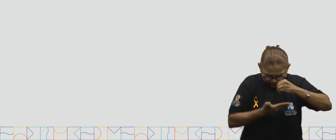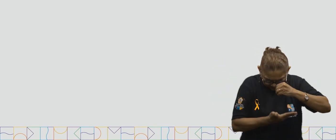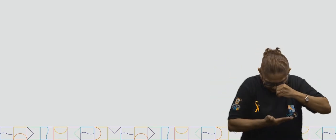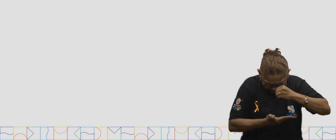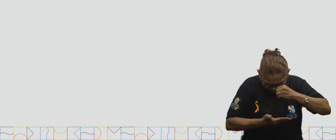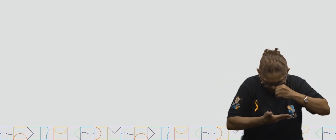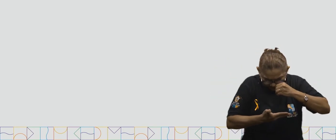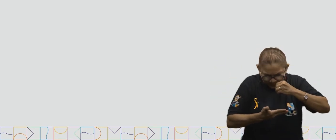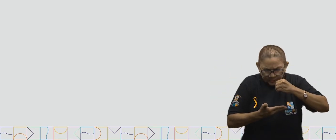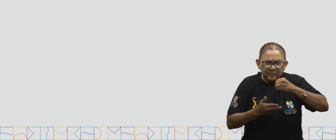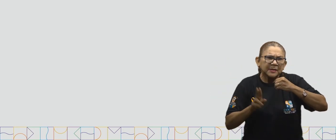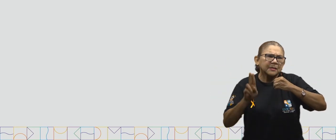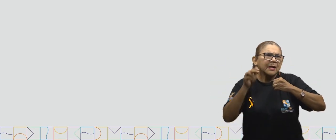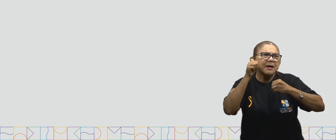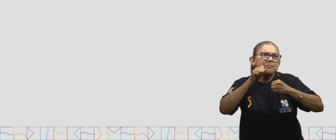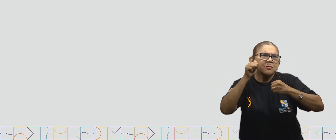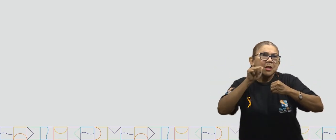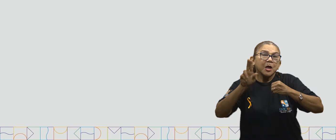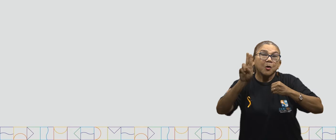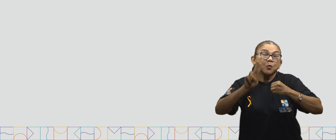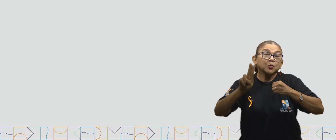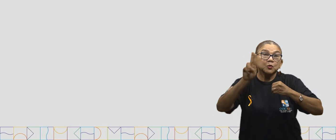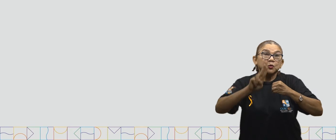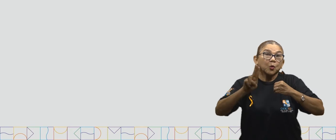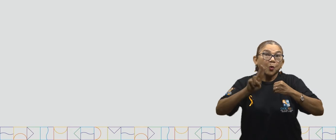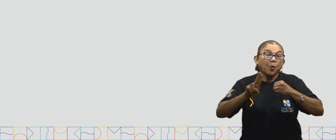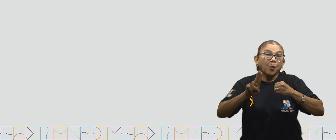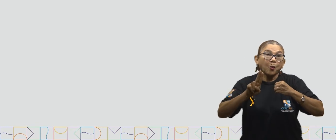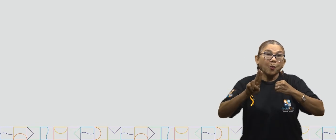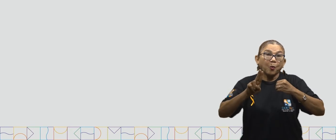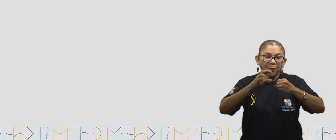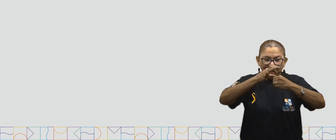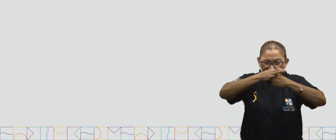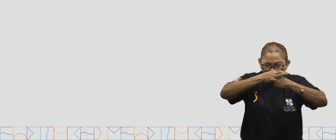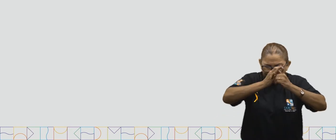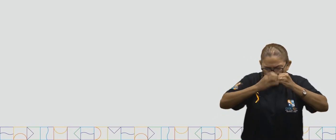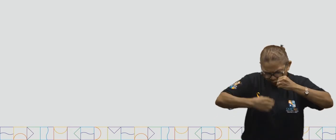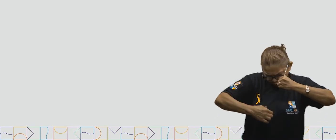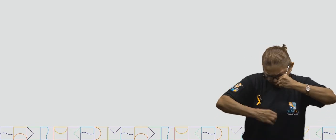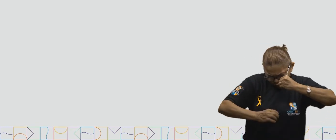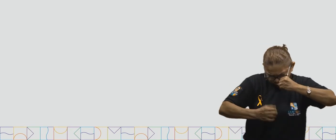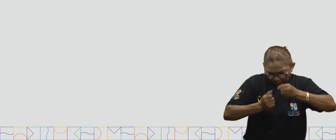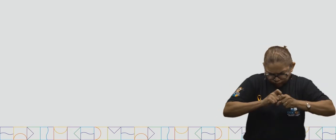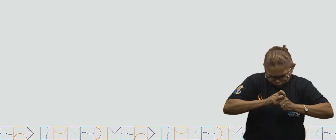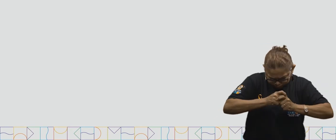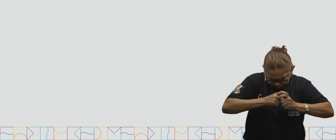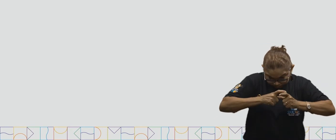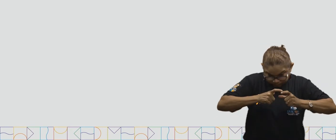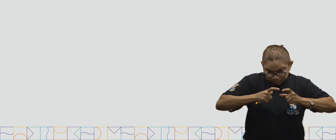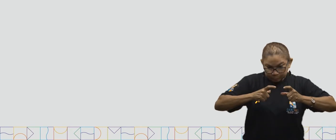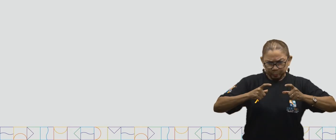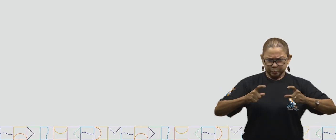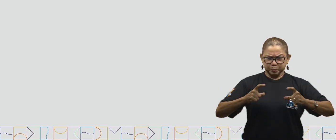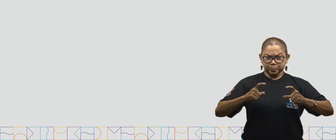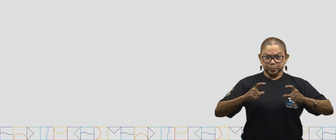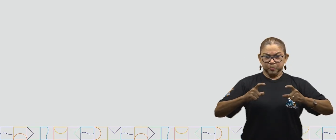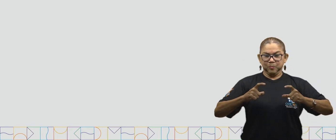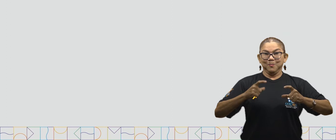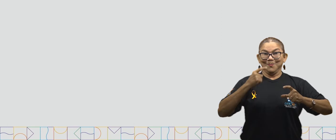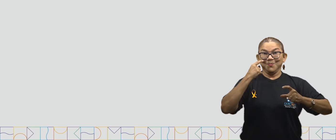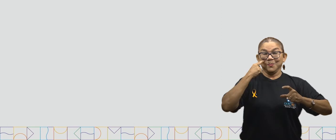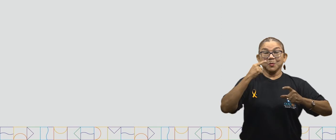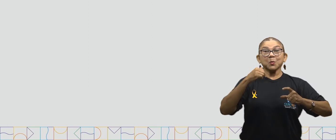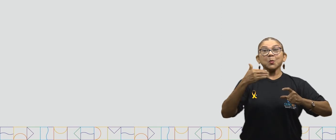O microscópio utilizado por ela possui uma lente ocular de 10 vezes. Roberta escolheu a